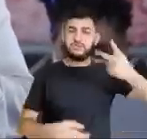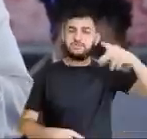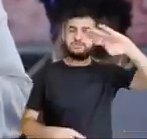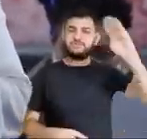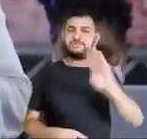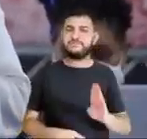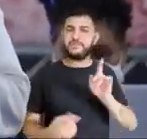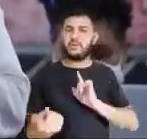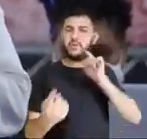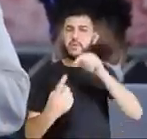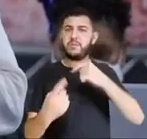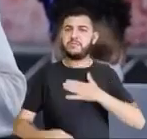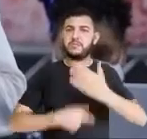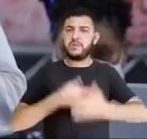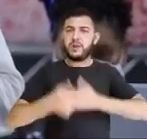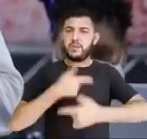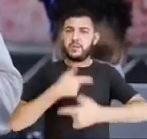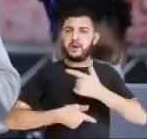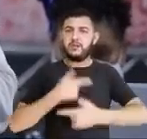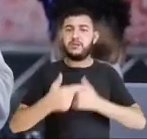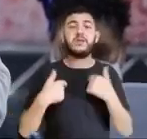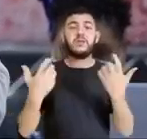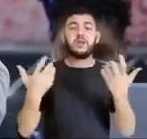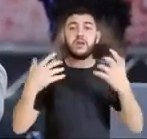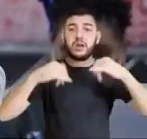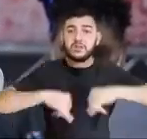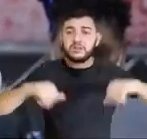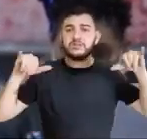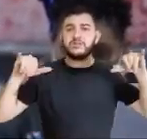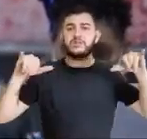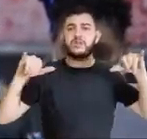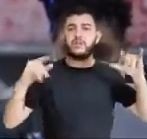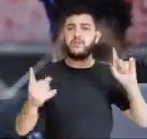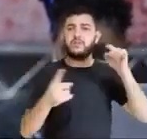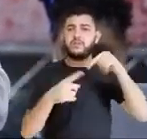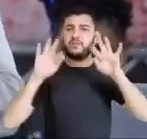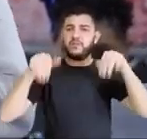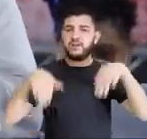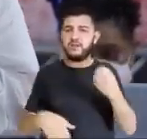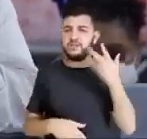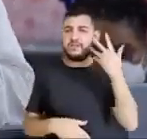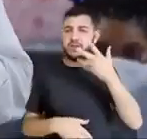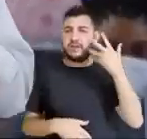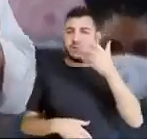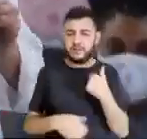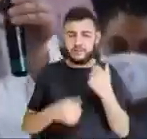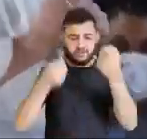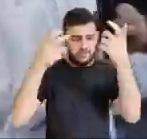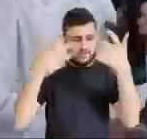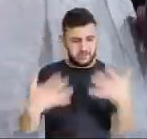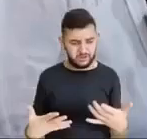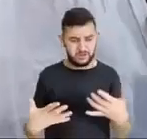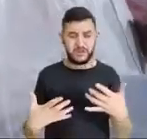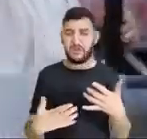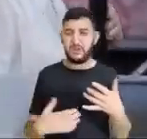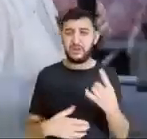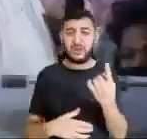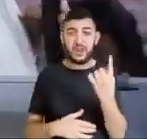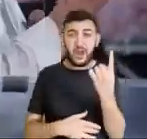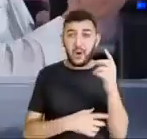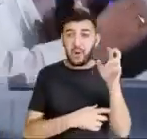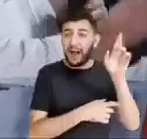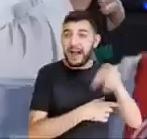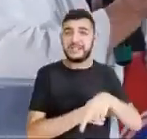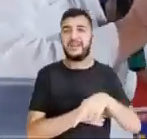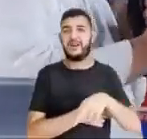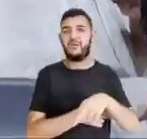objetivo. Eu quero dizer para vocês, para terminar minha fala, eu quero dizer para vocês que só tem uma razão para